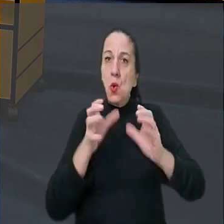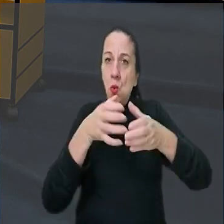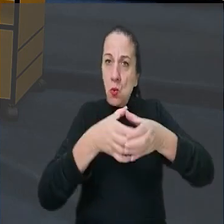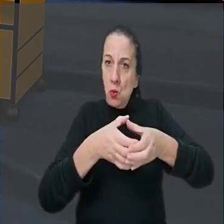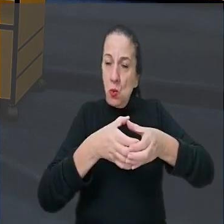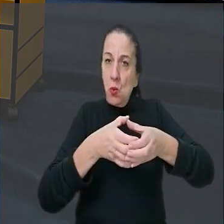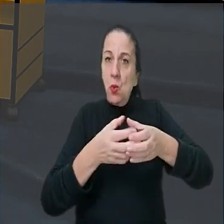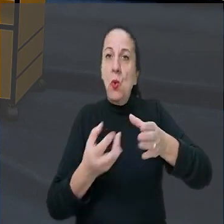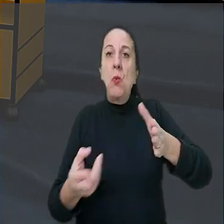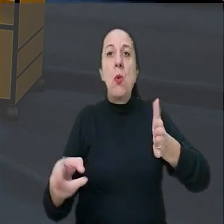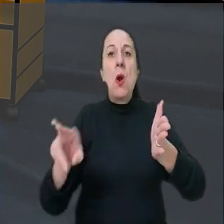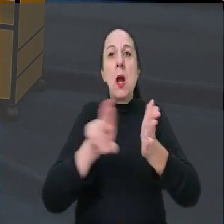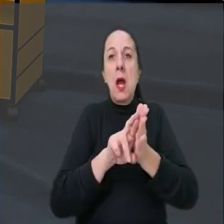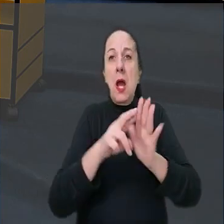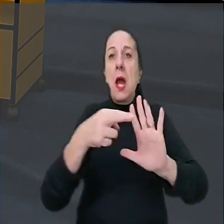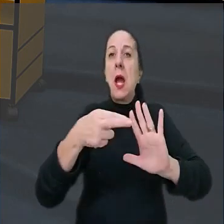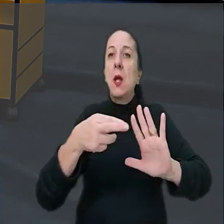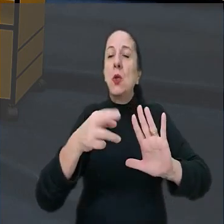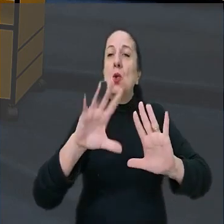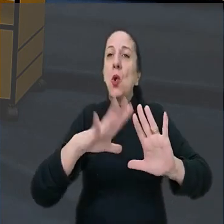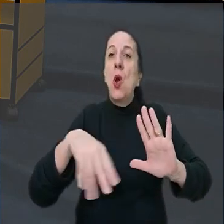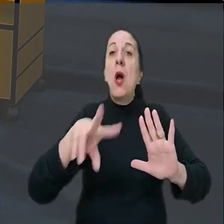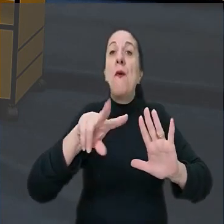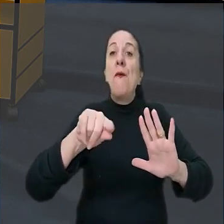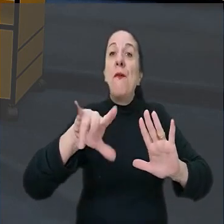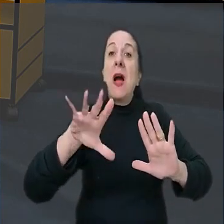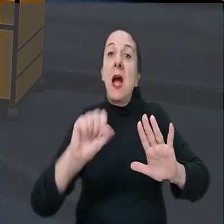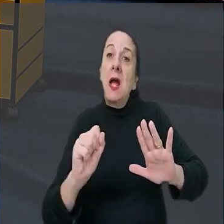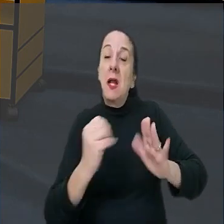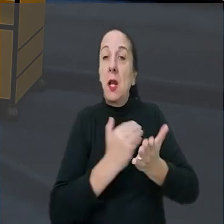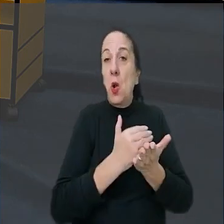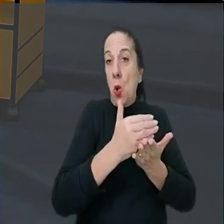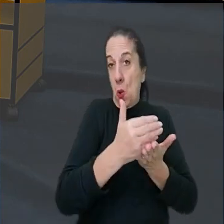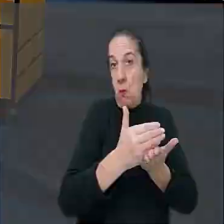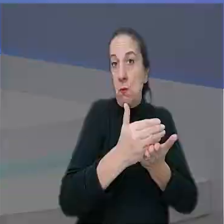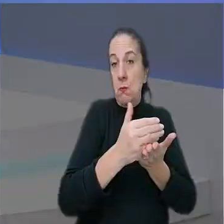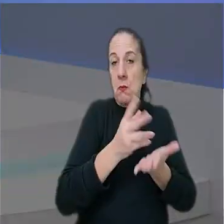conduta. O colegiado determinou o retorno dos autos à vara do